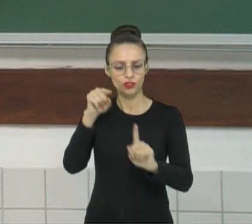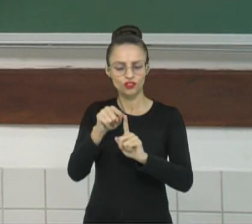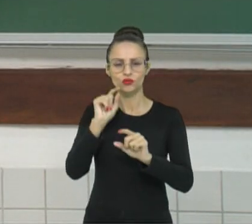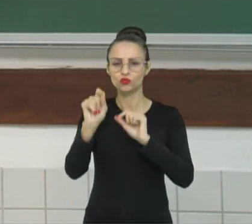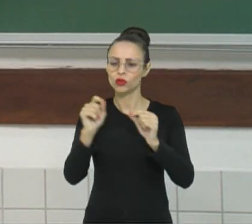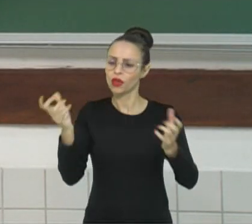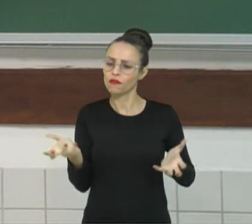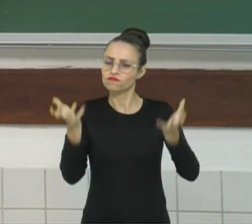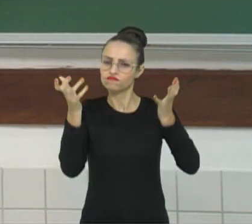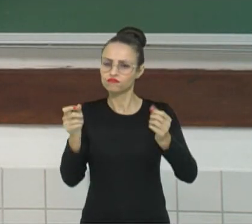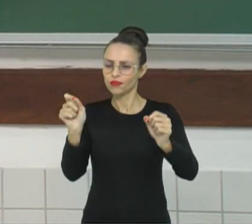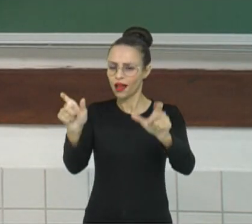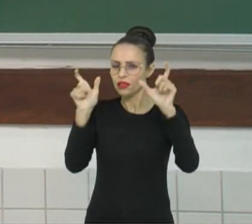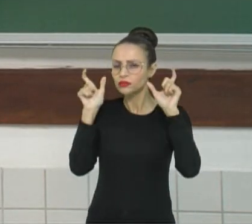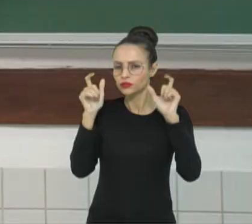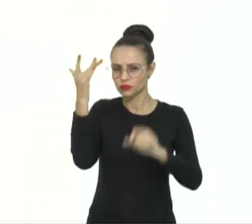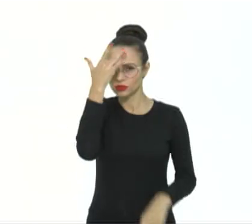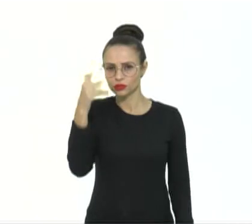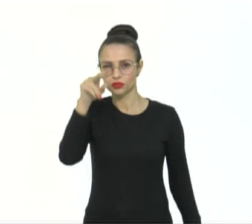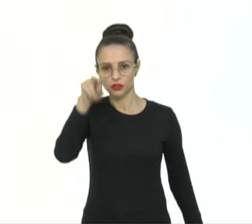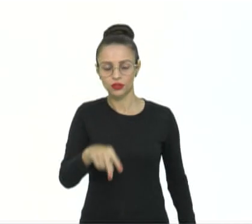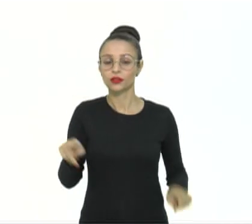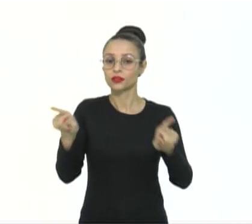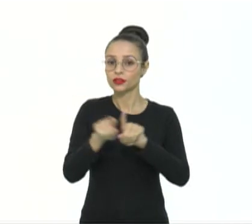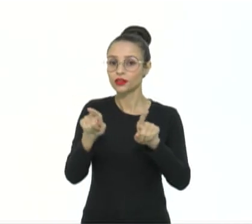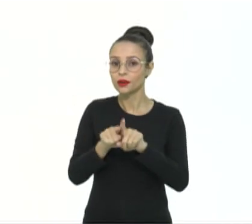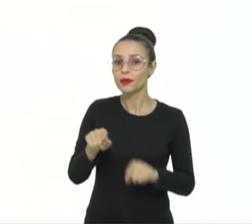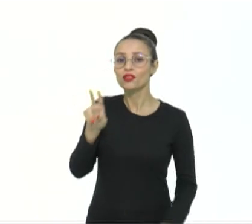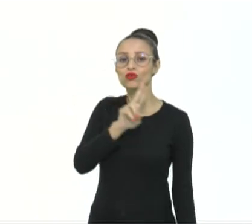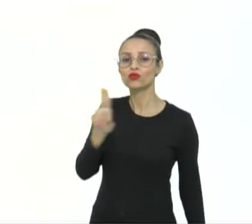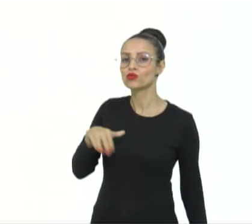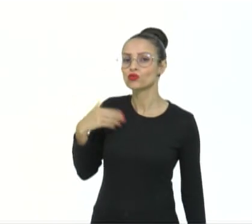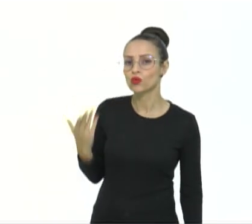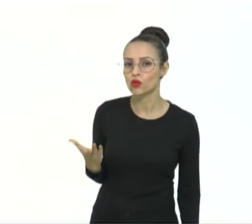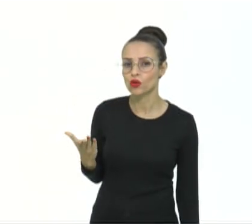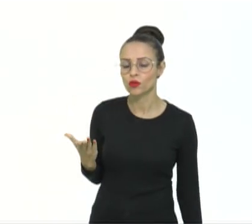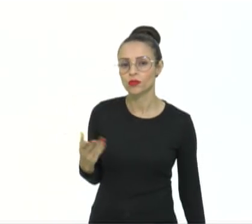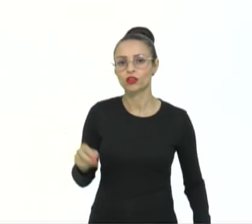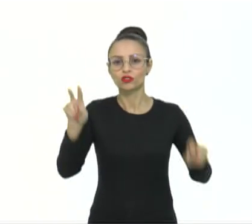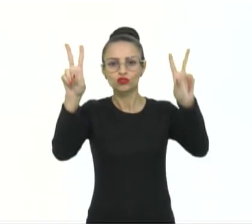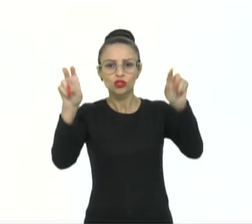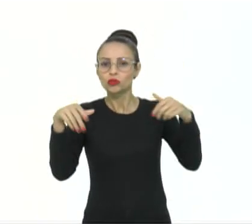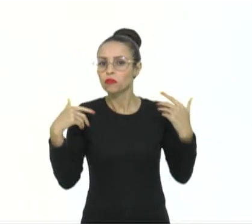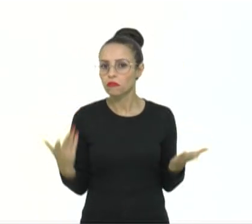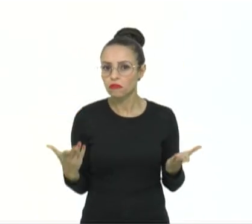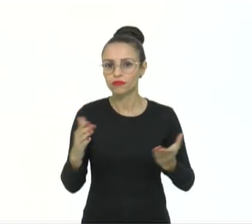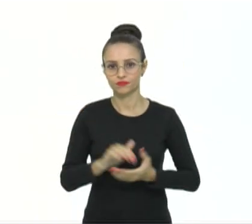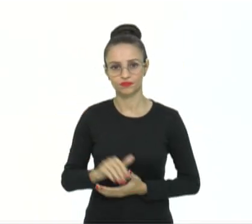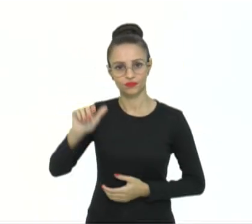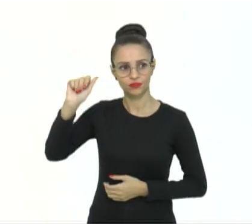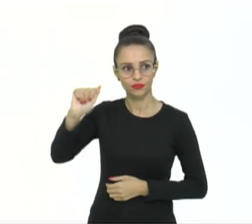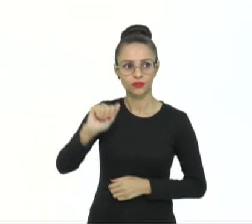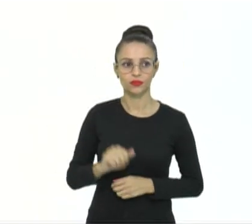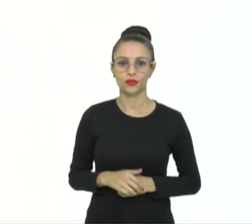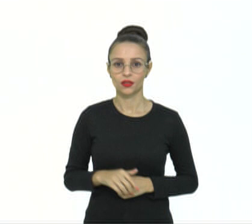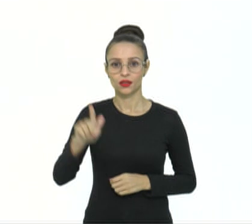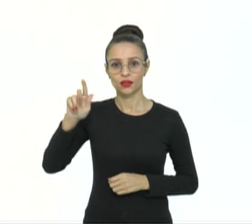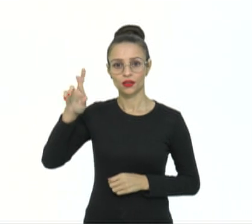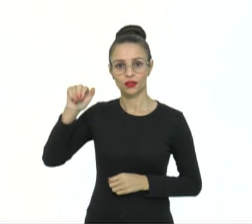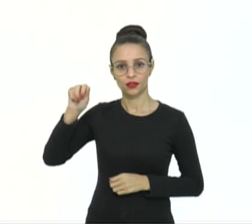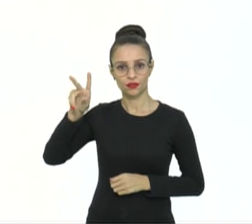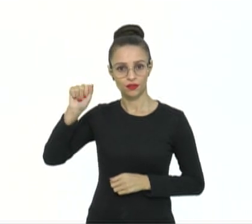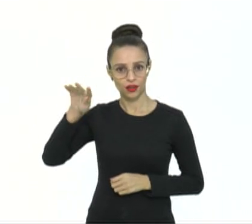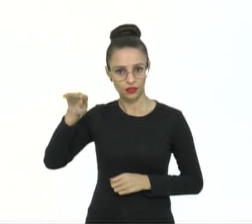objetivo chamar a atenção do leitor. Também é conhecido por, então o título é conhecido por letra A,